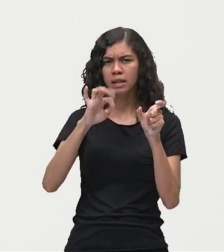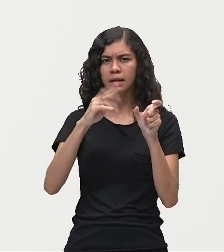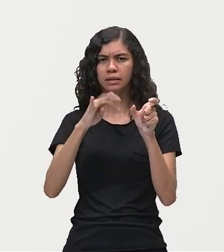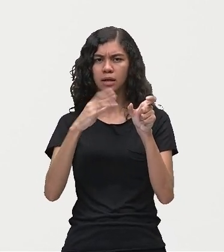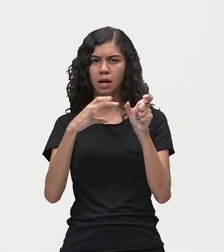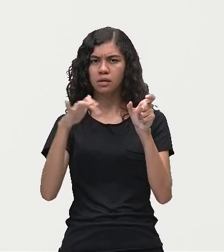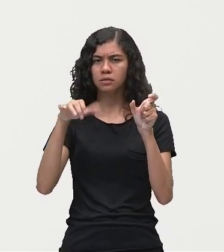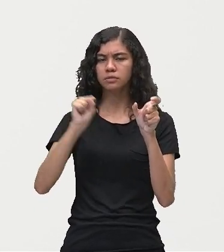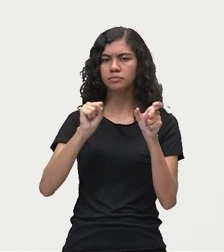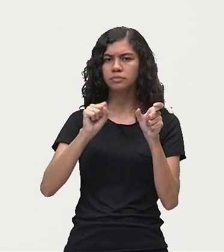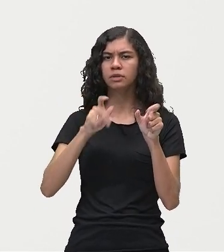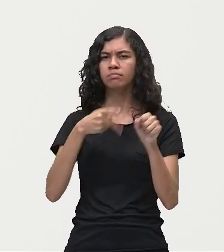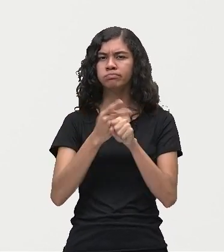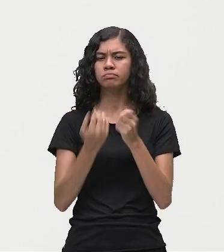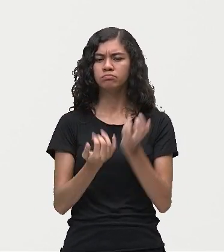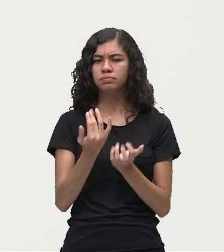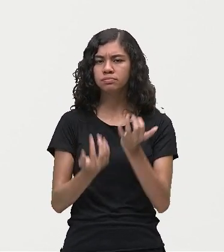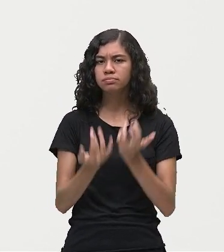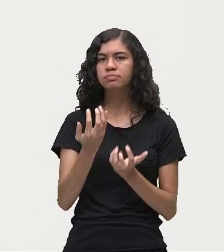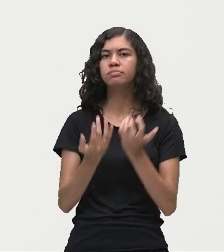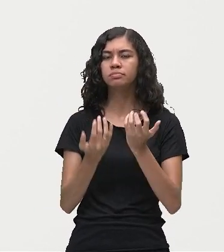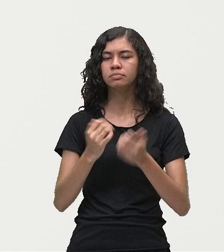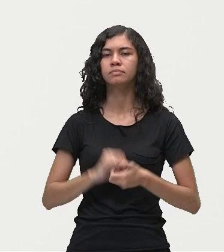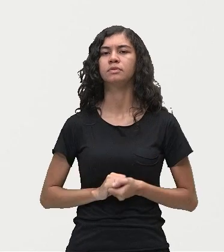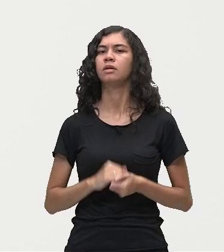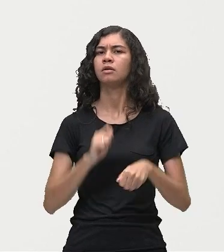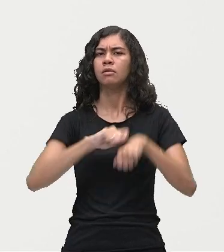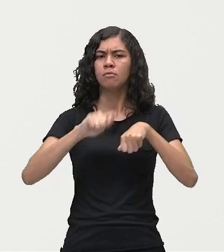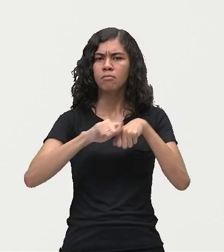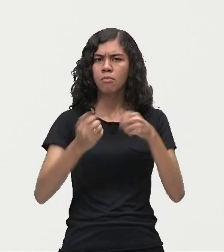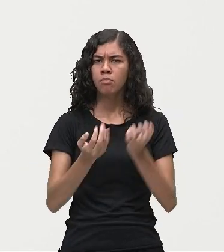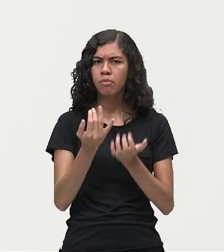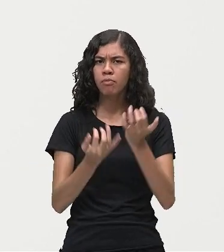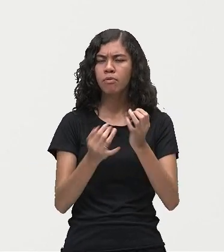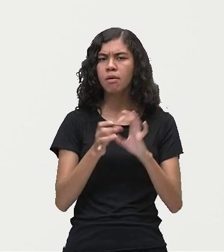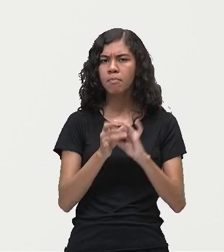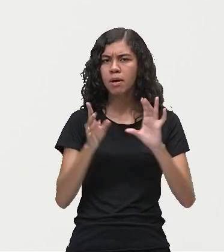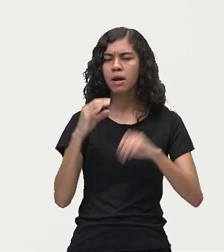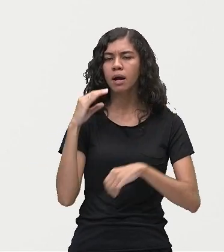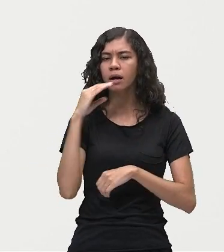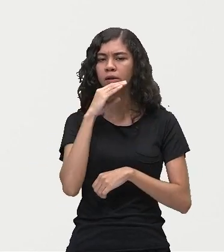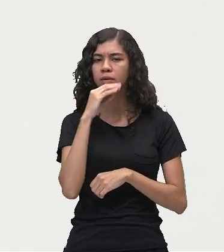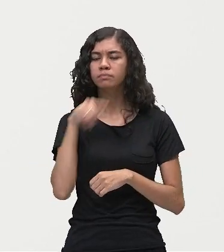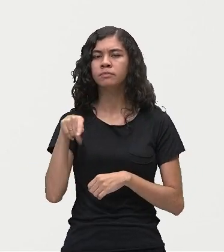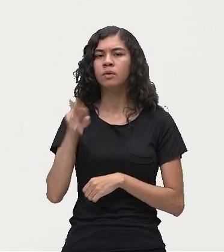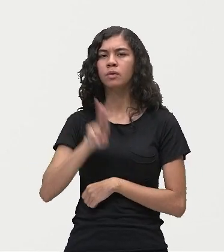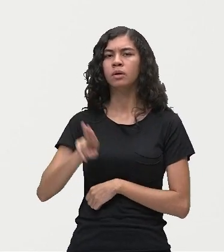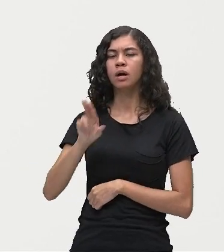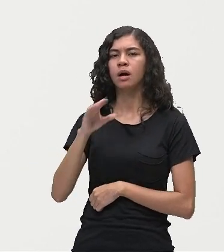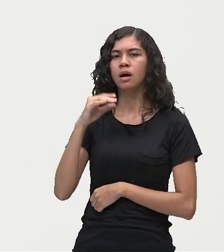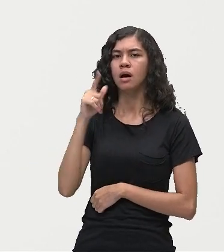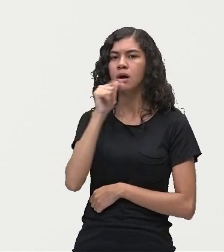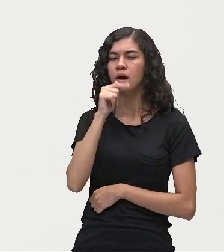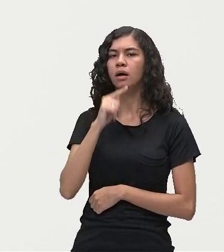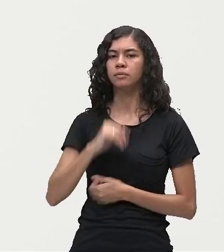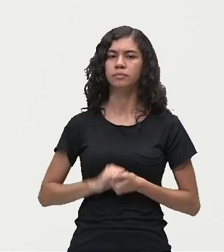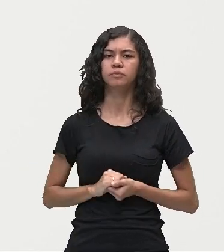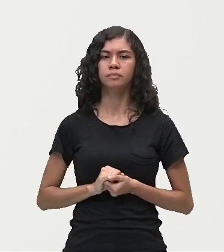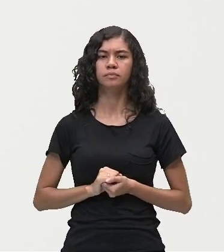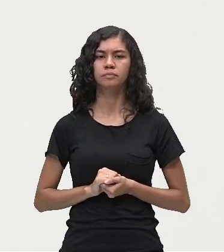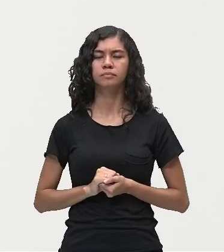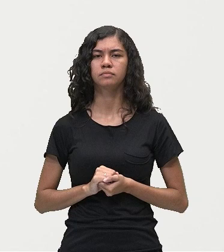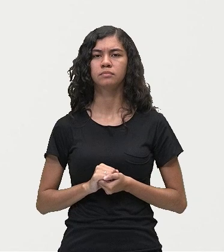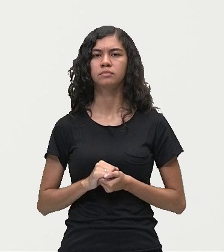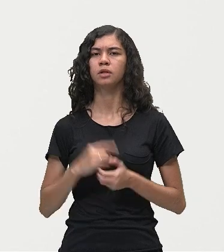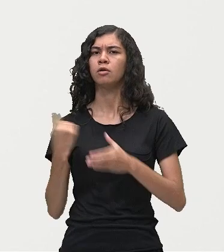termoelétricas, ele é queimado. O carvão, ele vai liberar calor que aquece a água. E é a água que vai fazer as turbinas ali